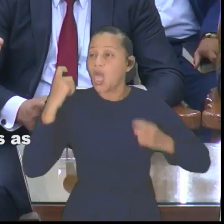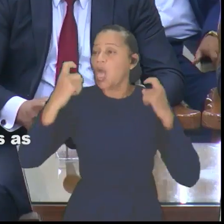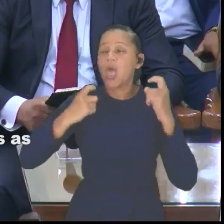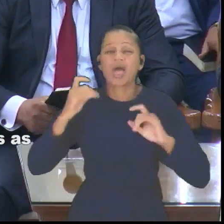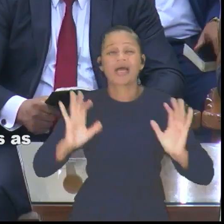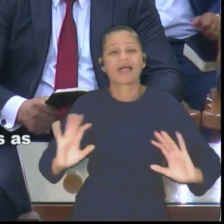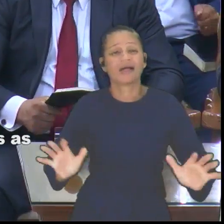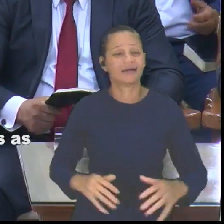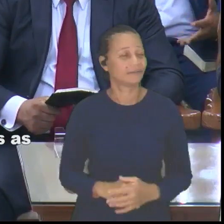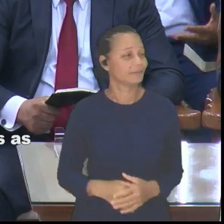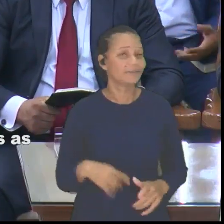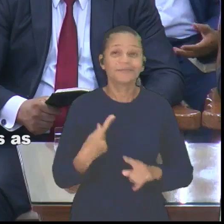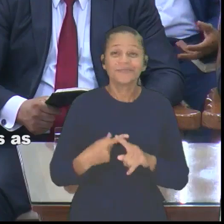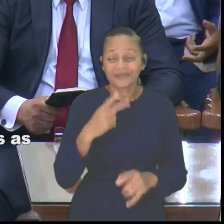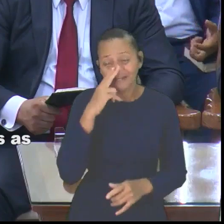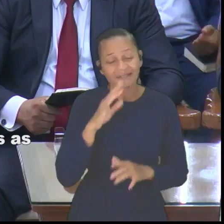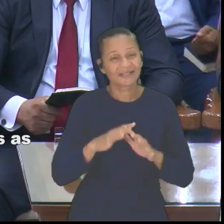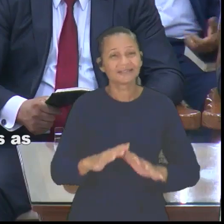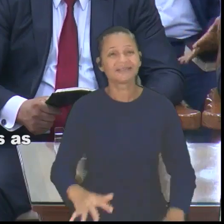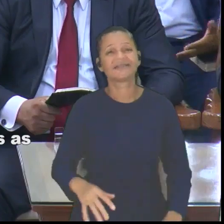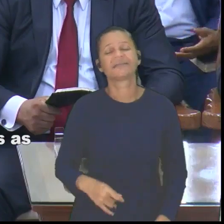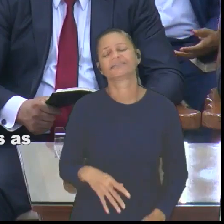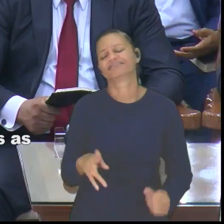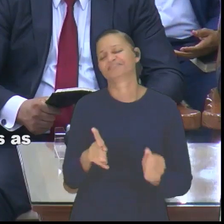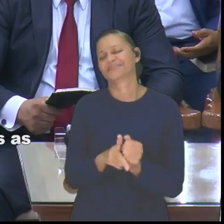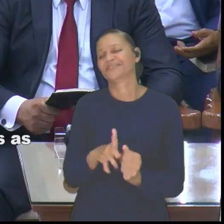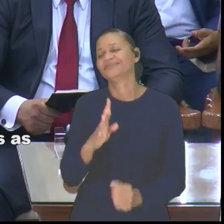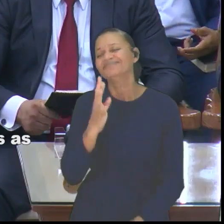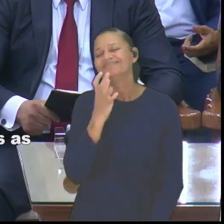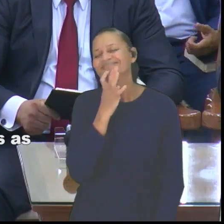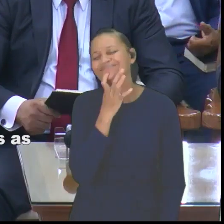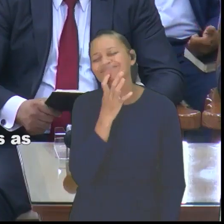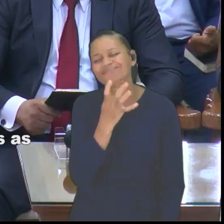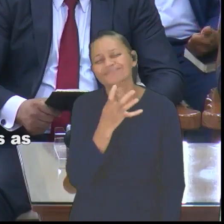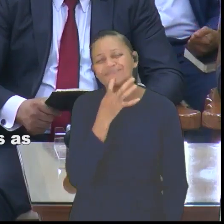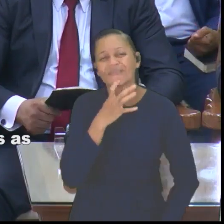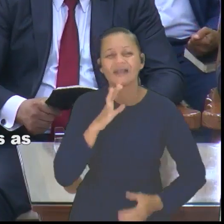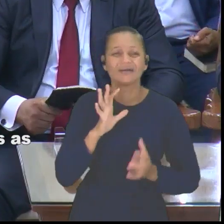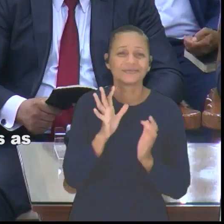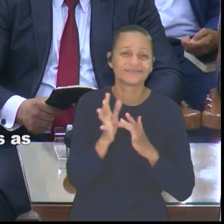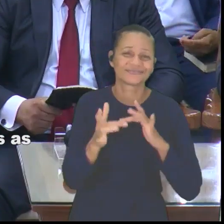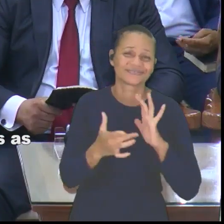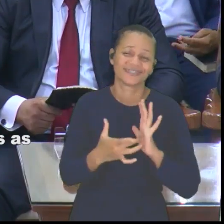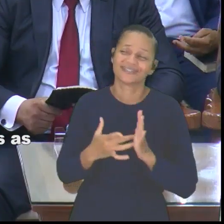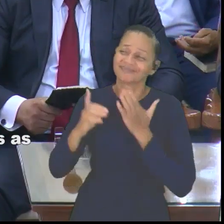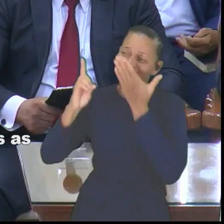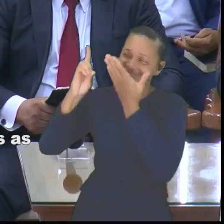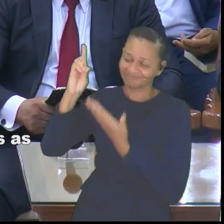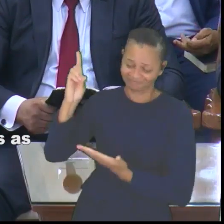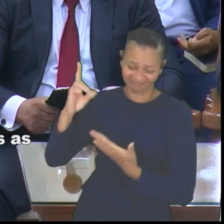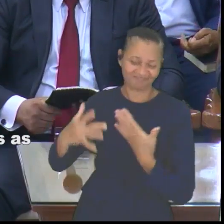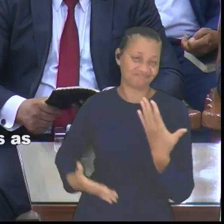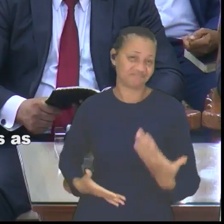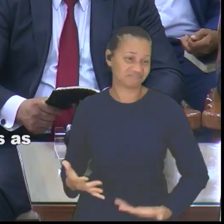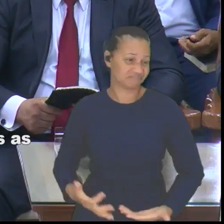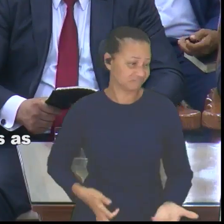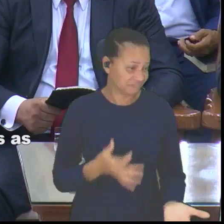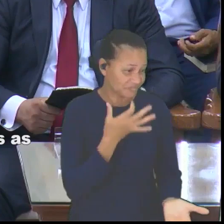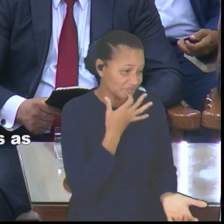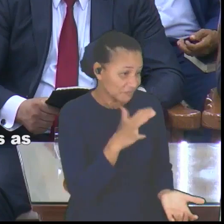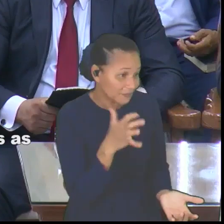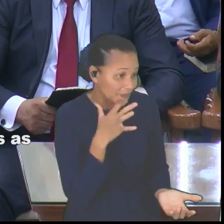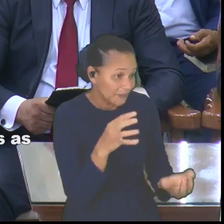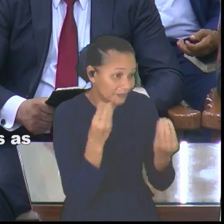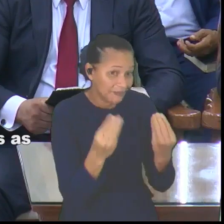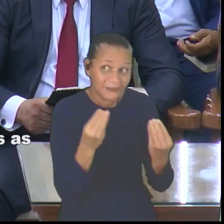Por que crente é assim? Pedro conhecia o Jesus que servia. Quem não conhece o Jesus que